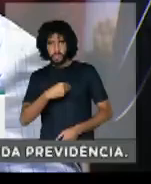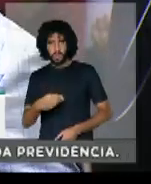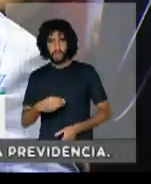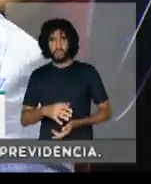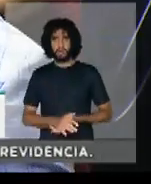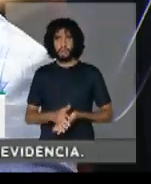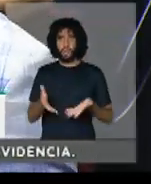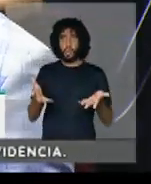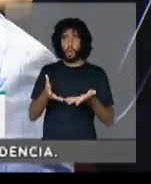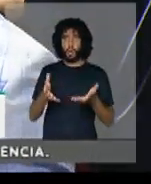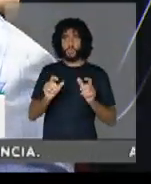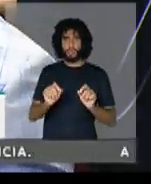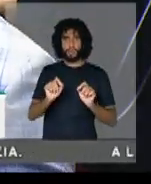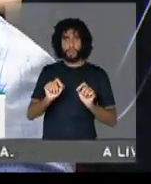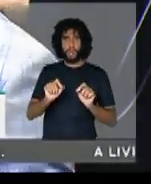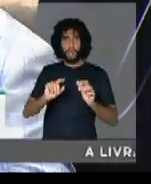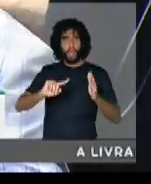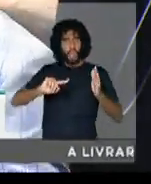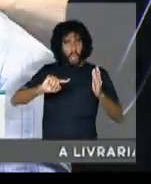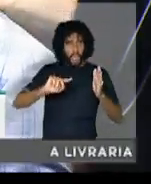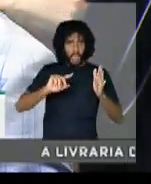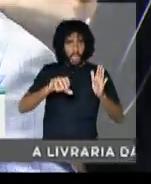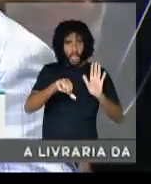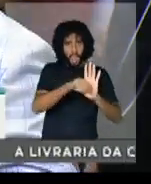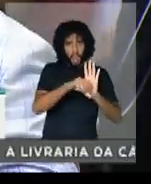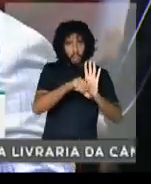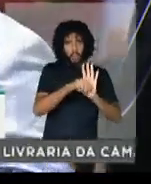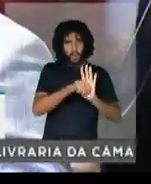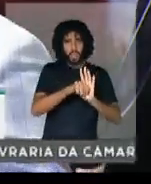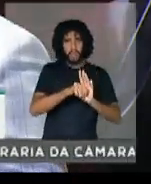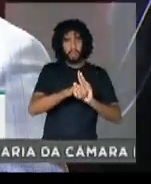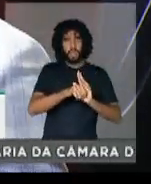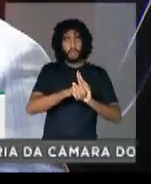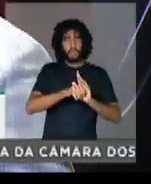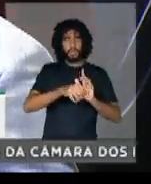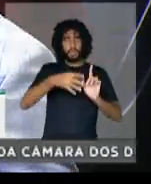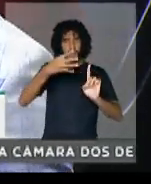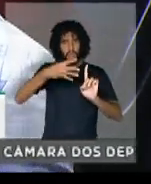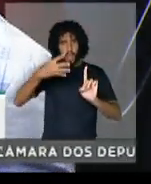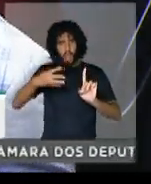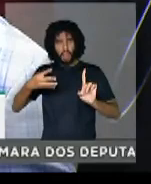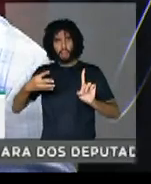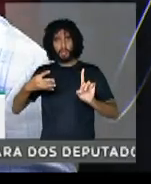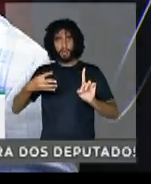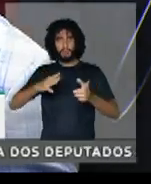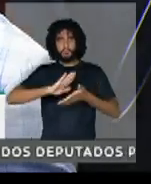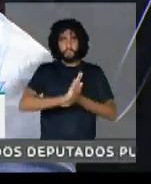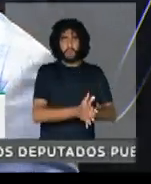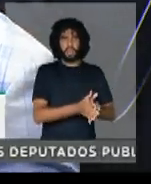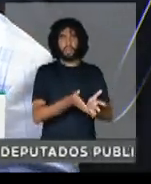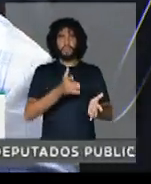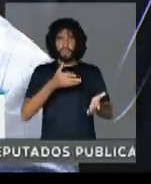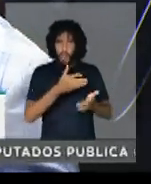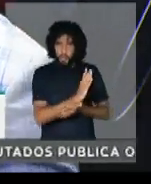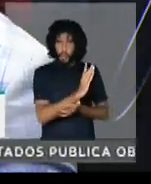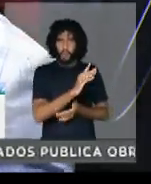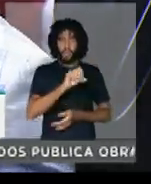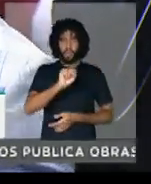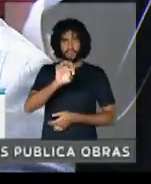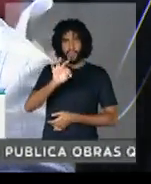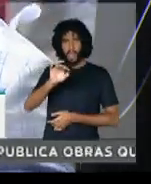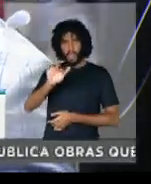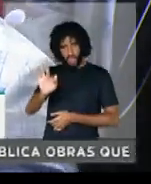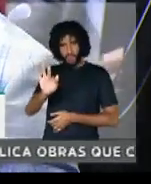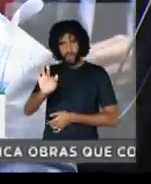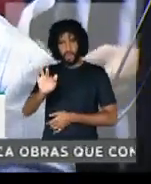dia, a criminalização da LGBTfobia já passou no STF. O presidente